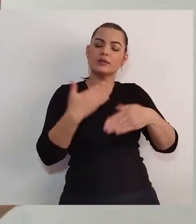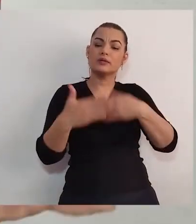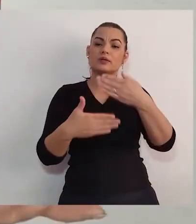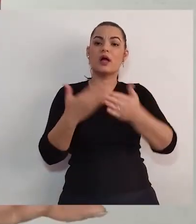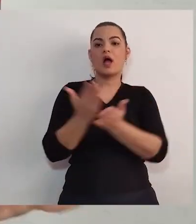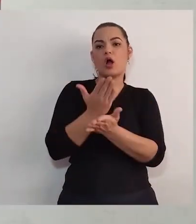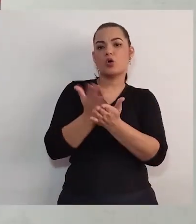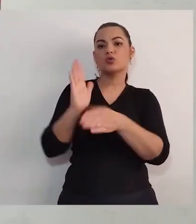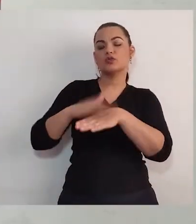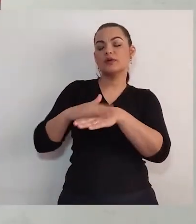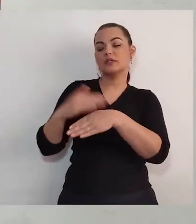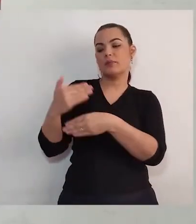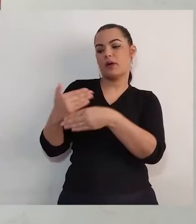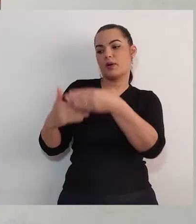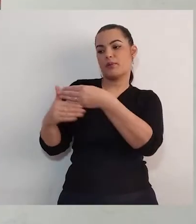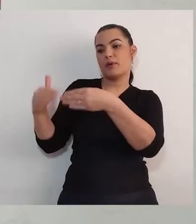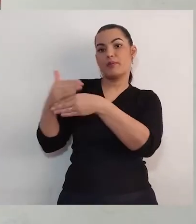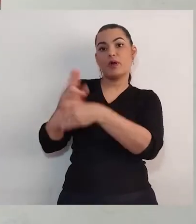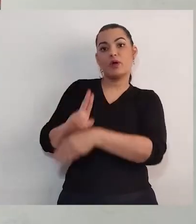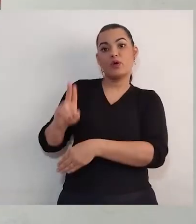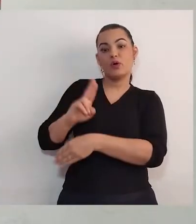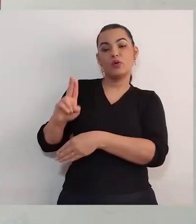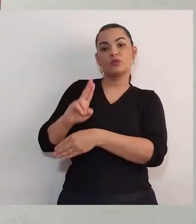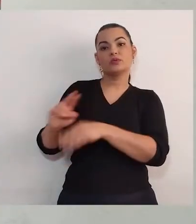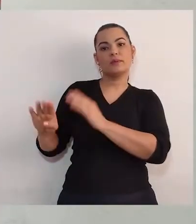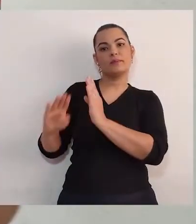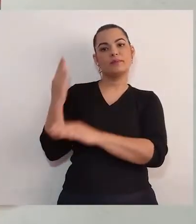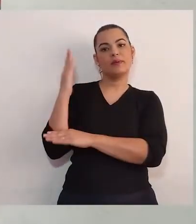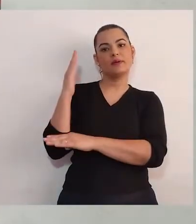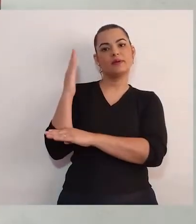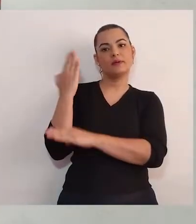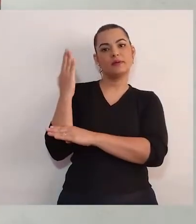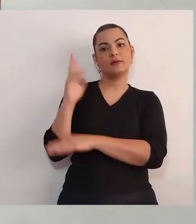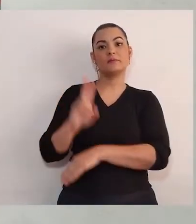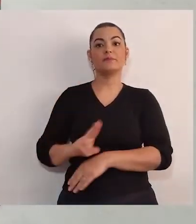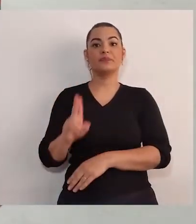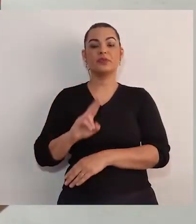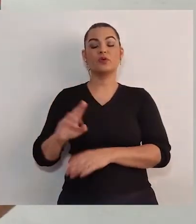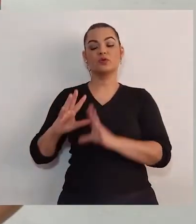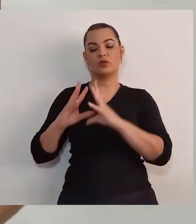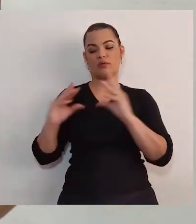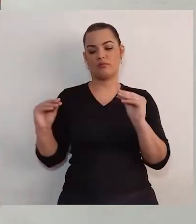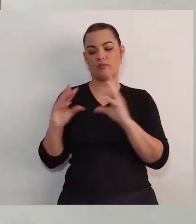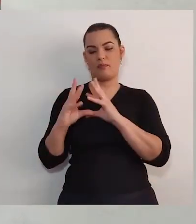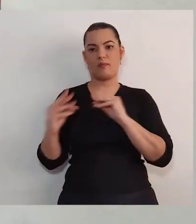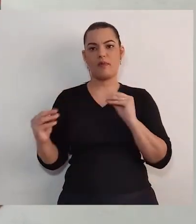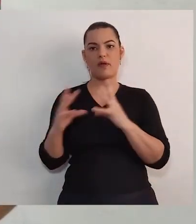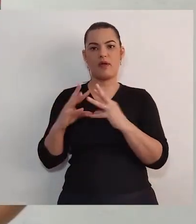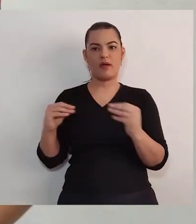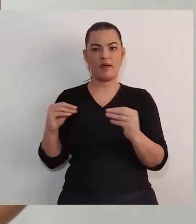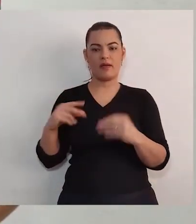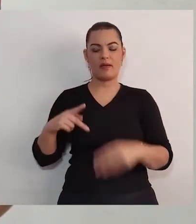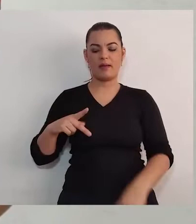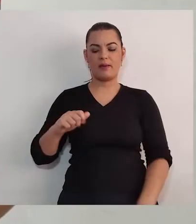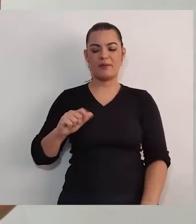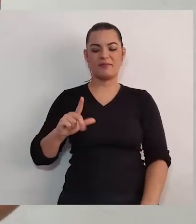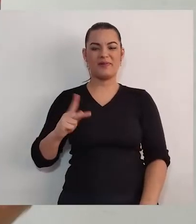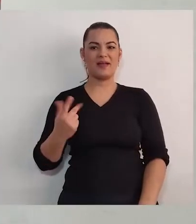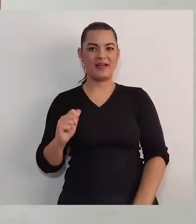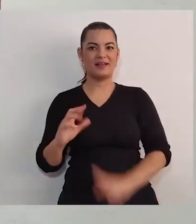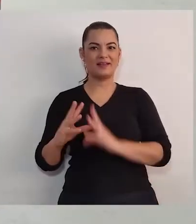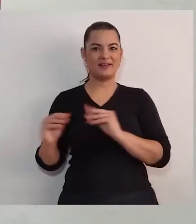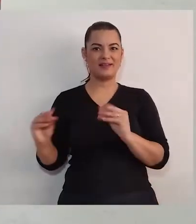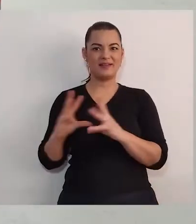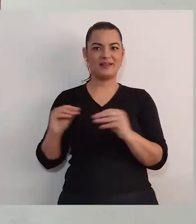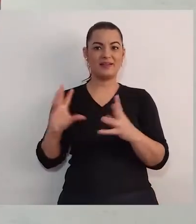de madeira, feitas de palha. E aí nós temos a maior diferença, eu acho que de todas, né?